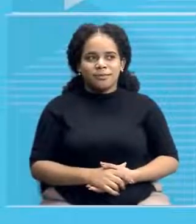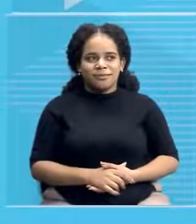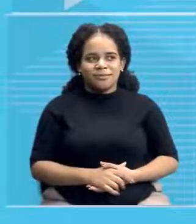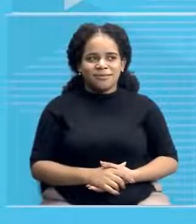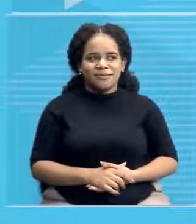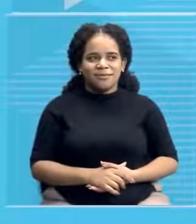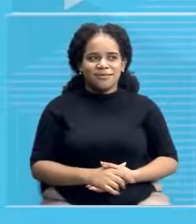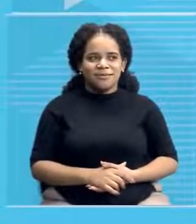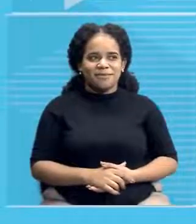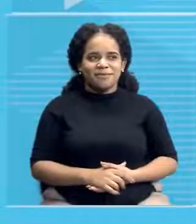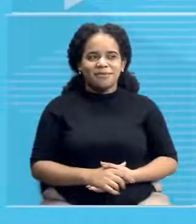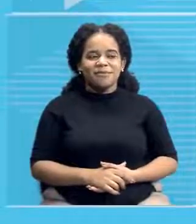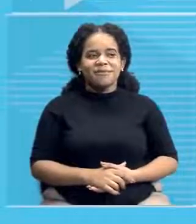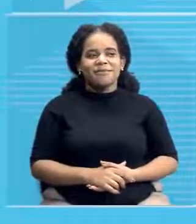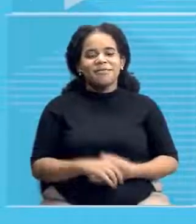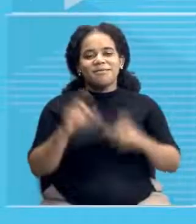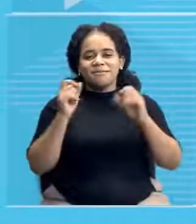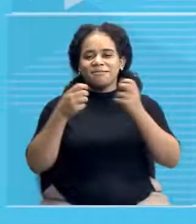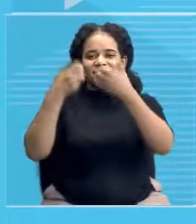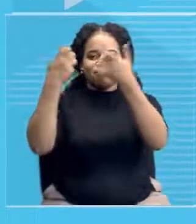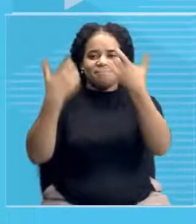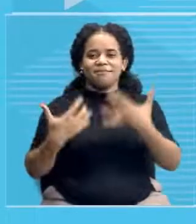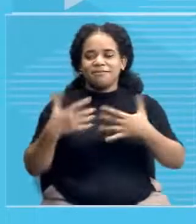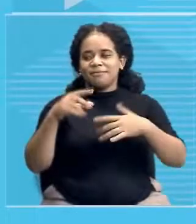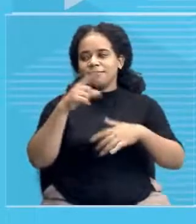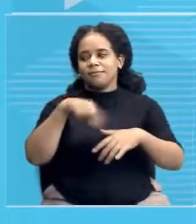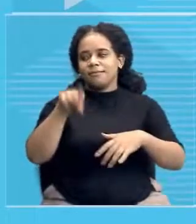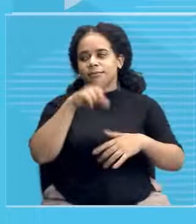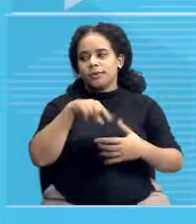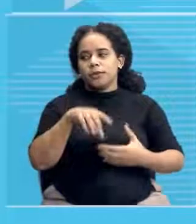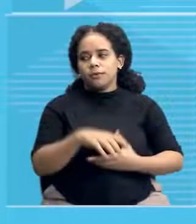Ó, uma coisa que eu quero dizer para vocês.